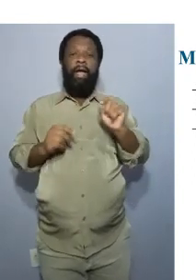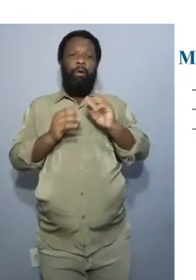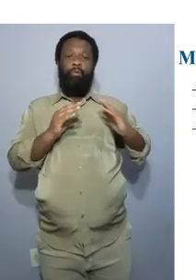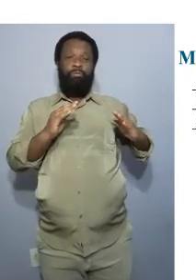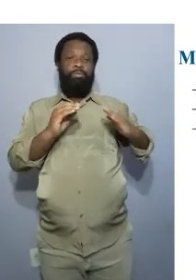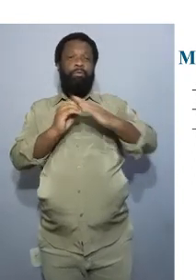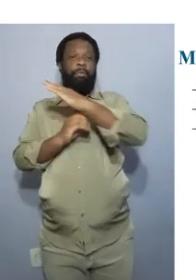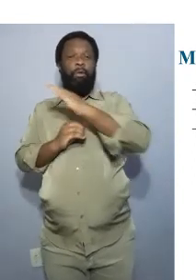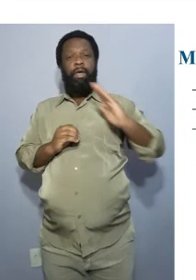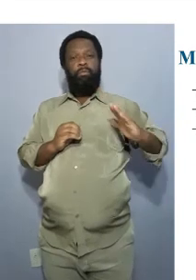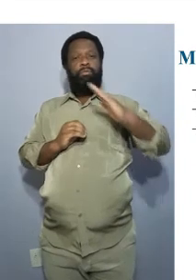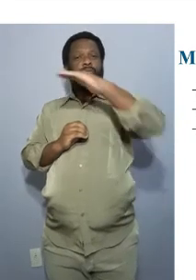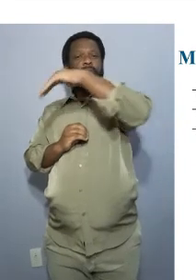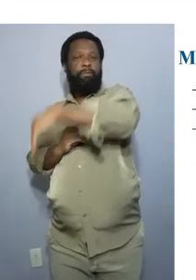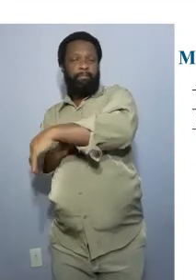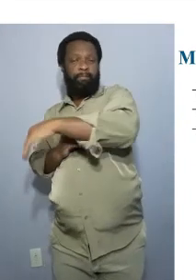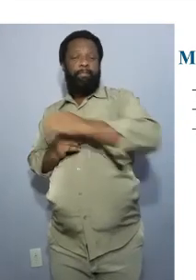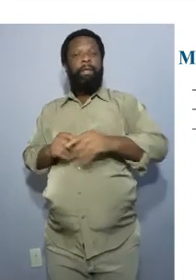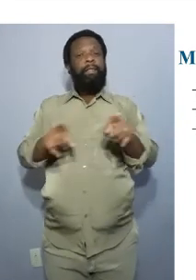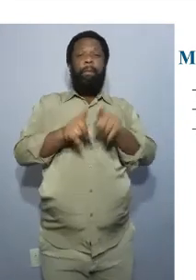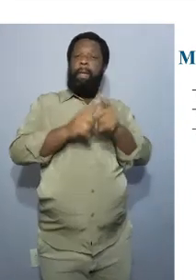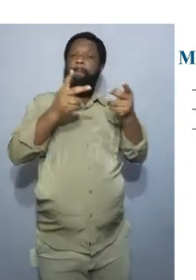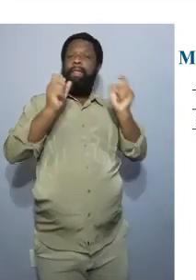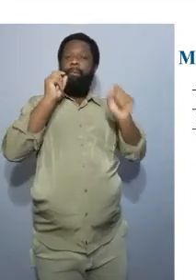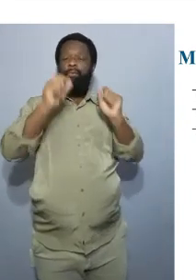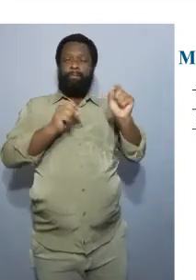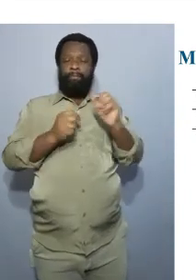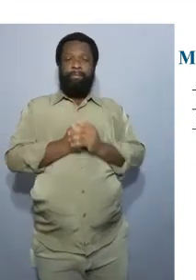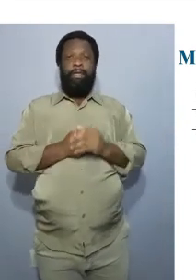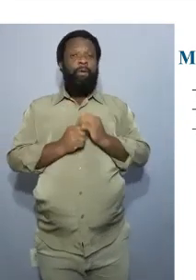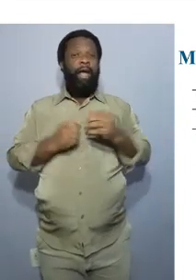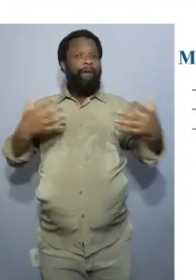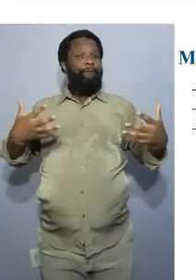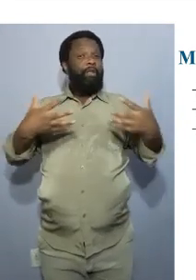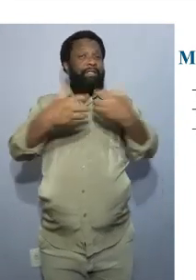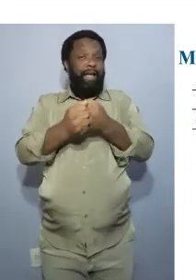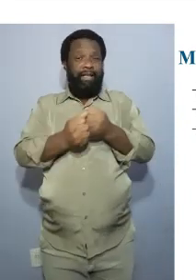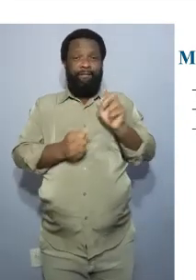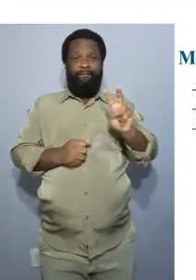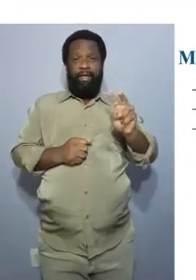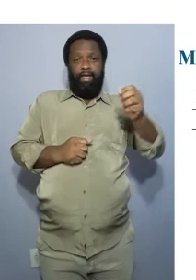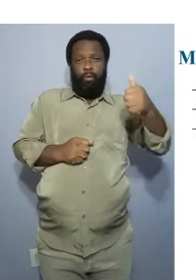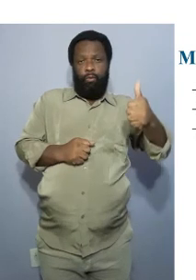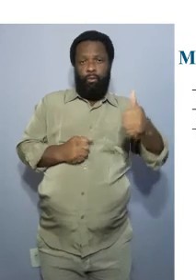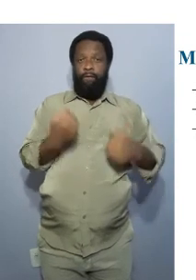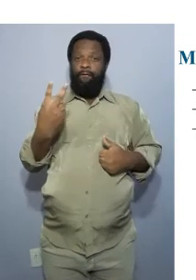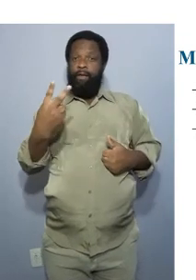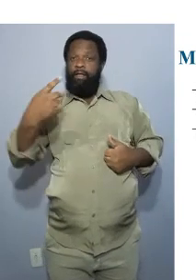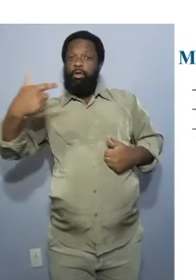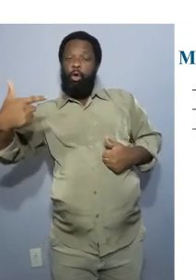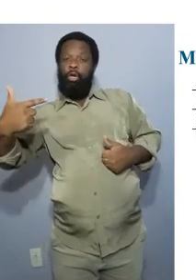não é uma circunferênciazinha bonitinha. Outra coisa que a gente pode perceber é que a velocidade v1 e